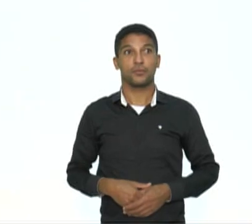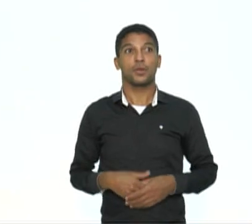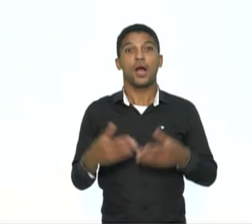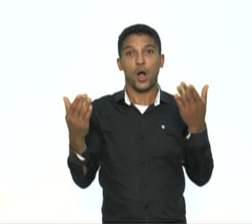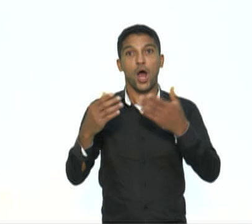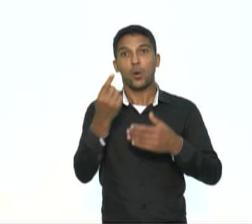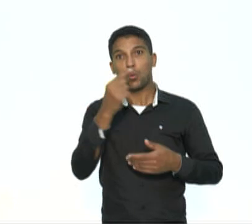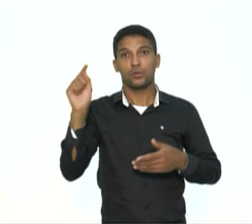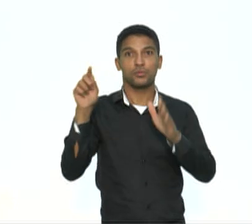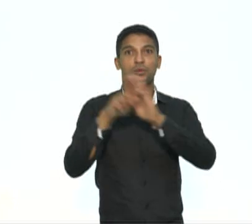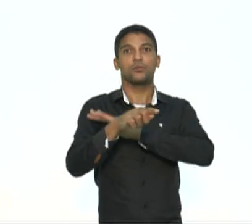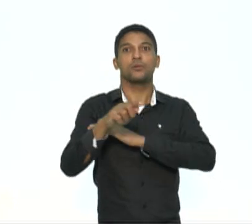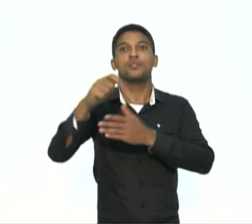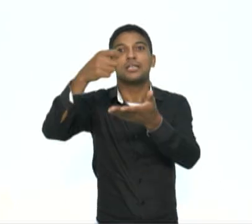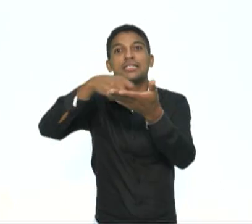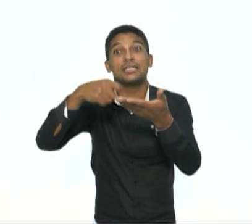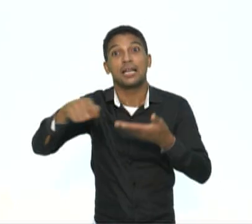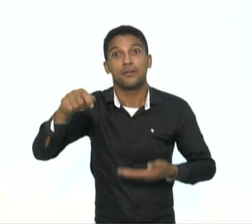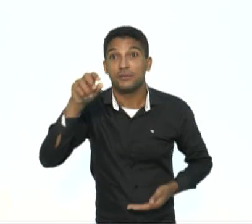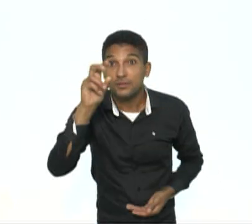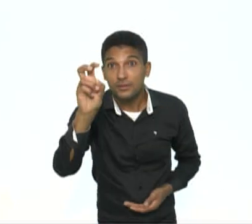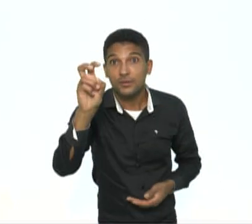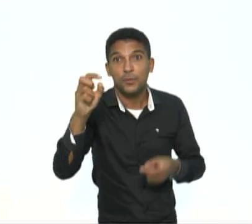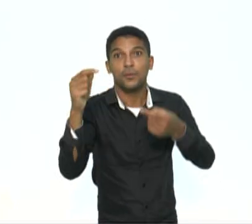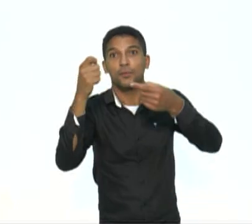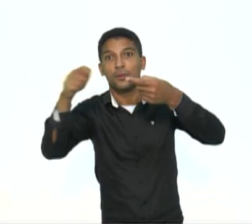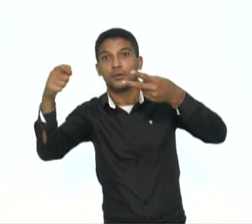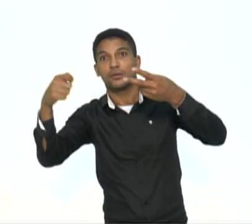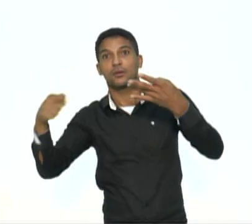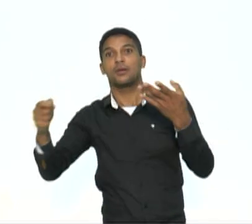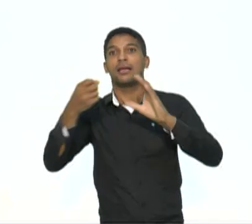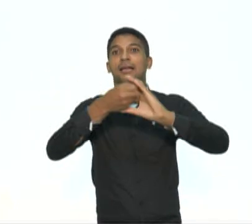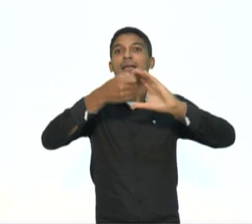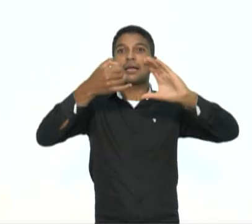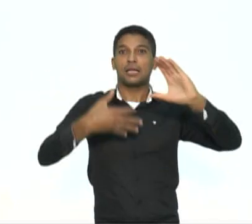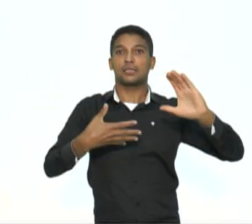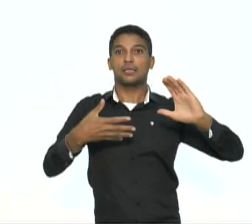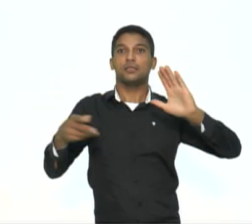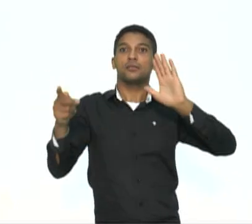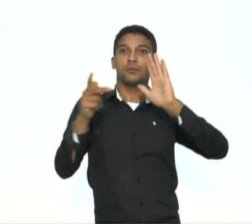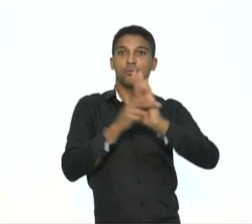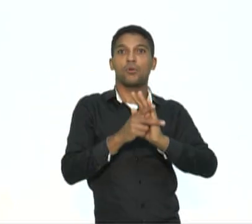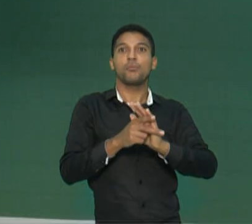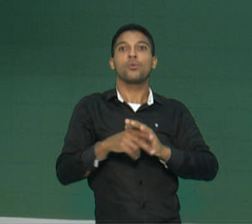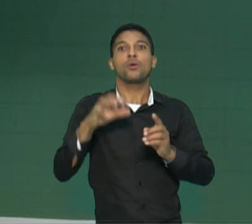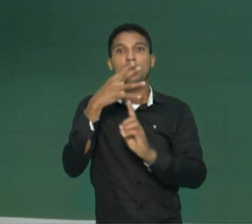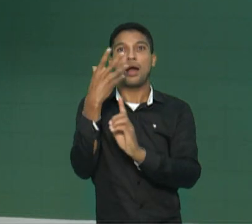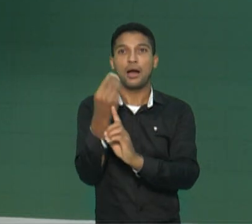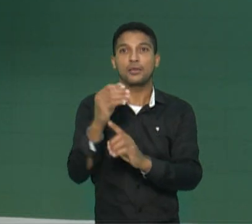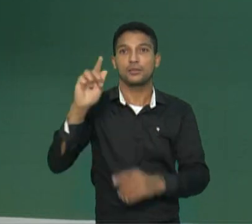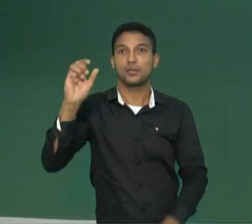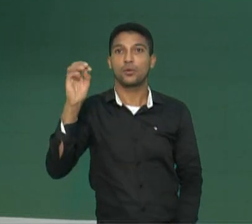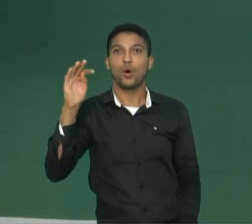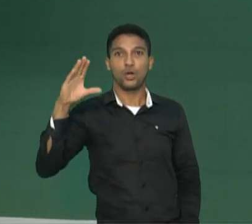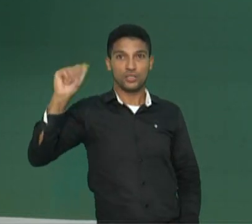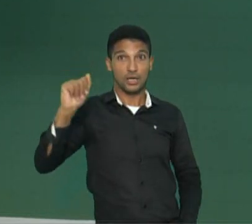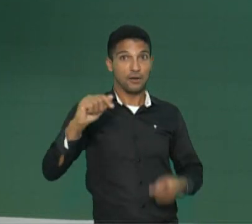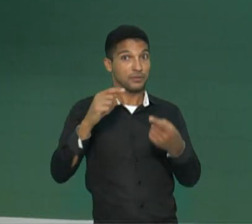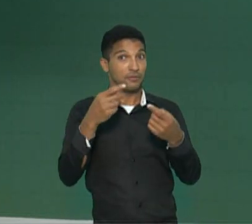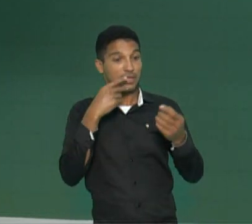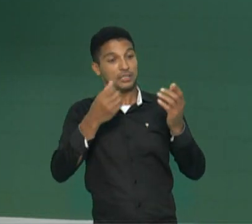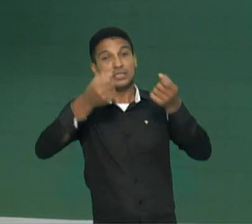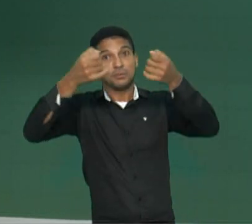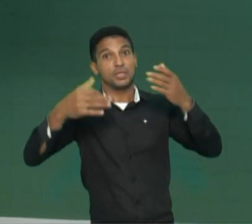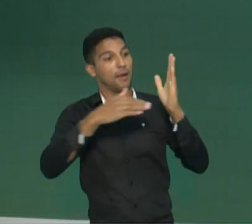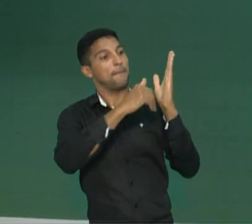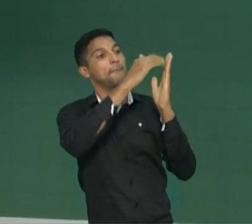Escreva no mínimo 5 linhas as características da arte gótica falando sobre escultura, pintura e arquitetura. Eu quero que você fale da pintura bem